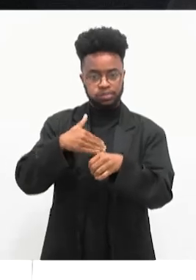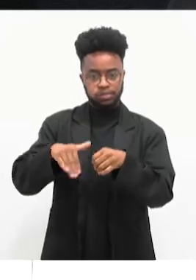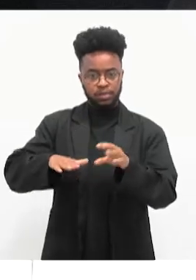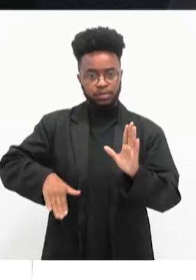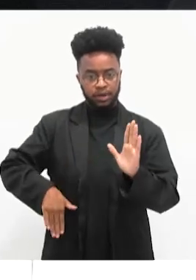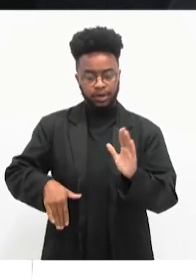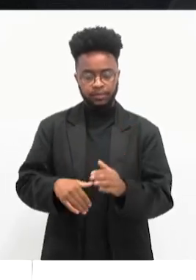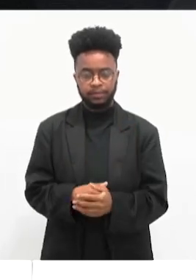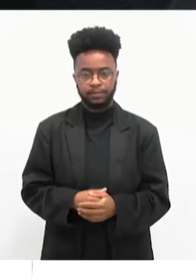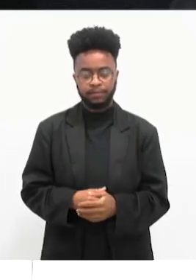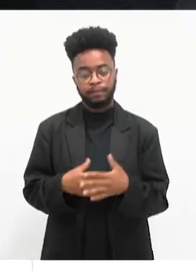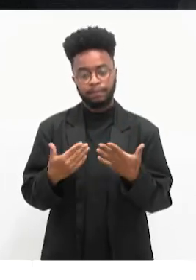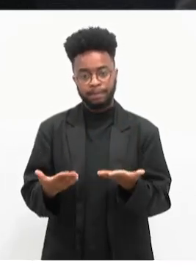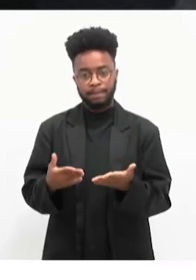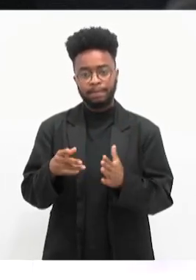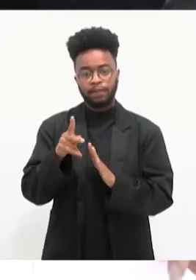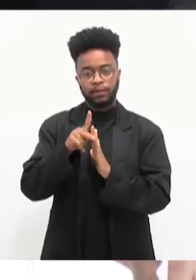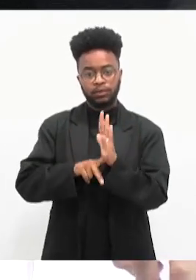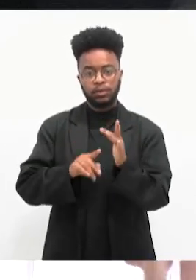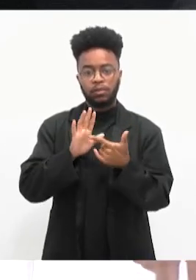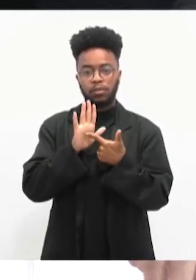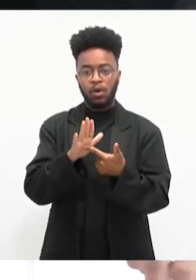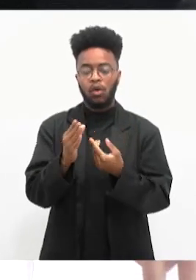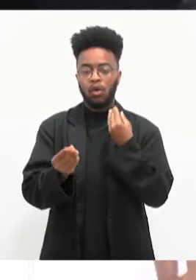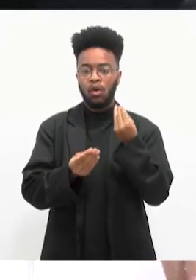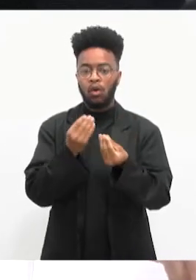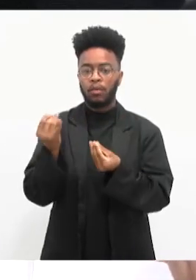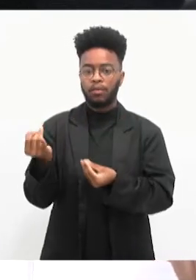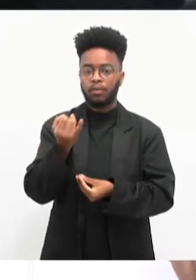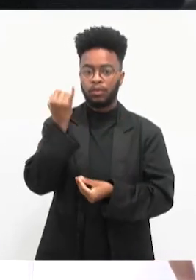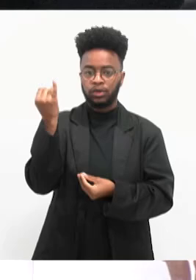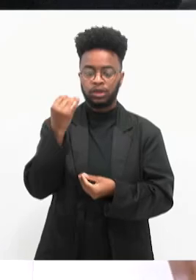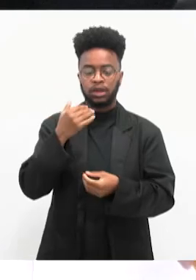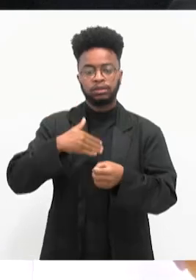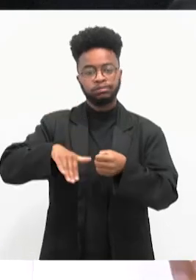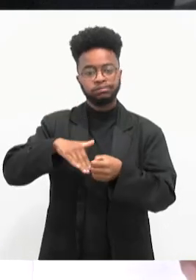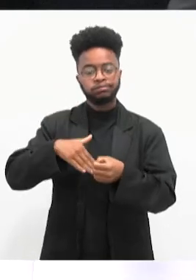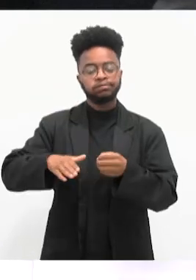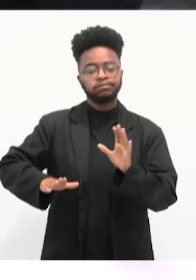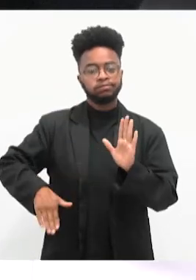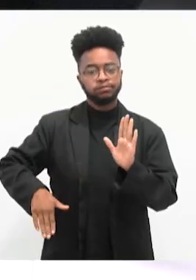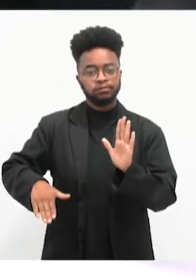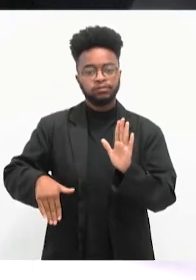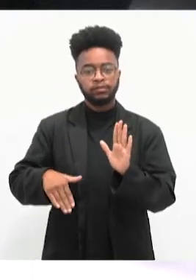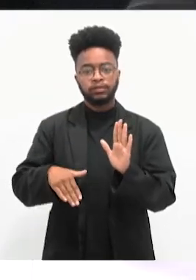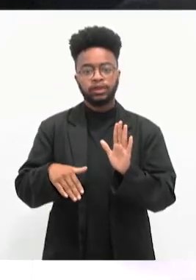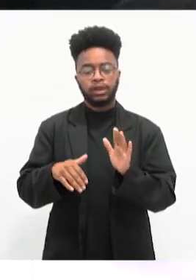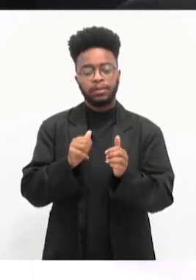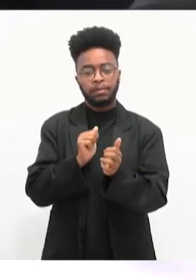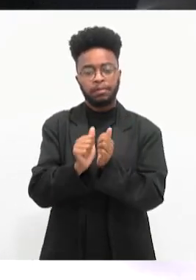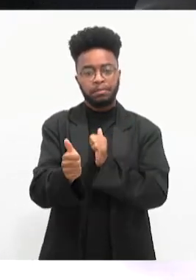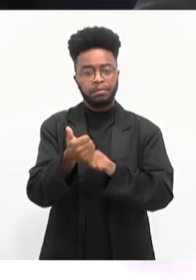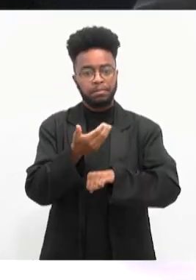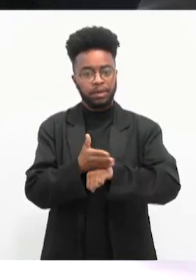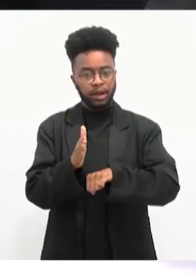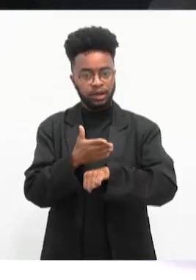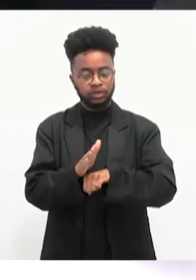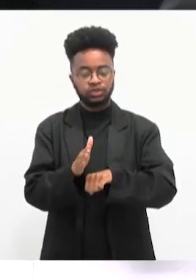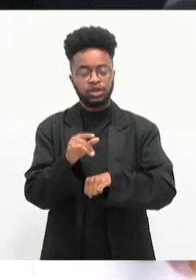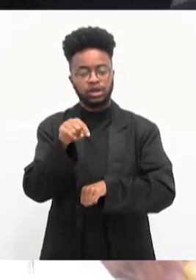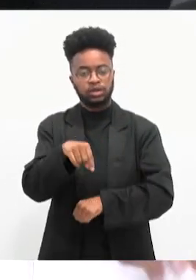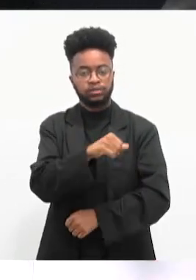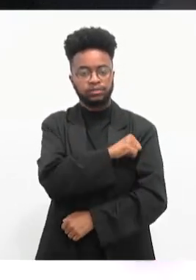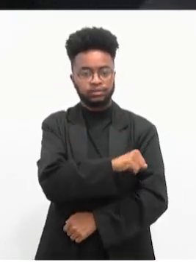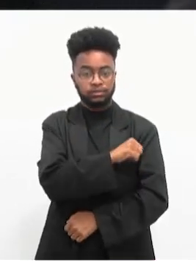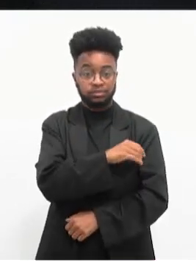E este projeto reconhece a relevância do beach tênis como prática esportiva de lazer no Estado do Rio de Janeiro. Eu, cá